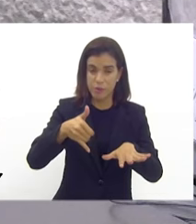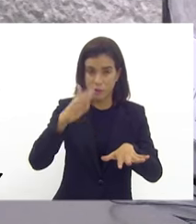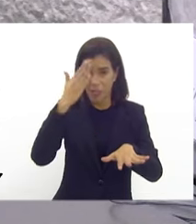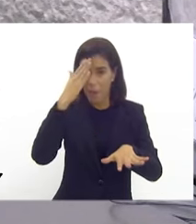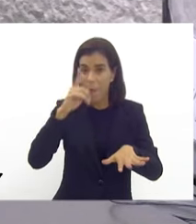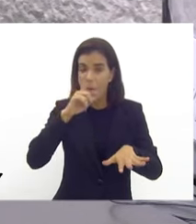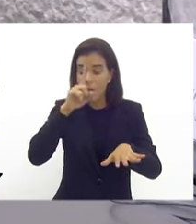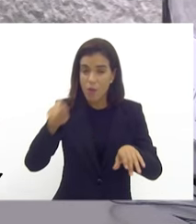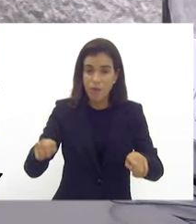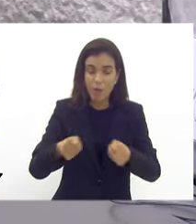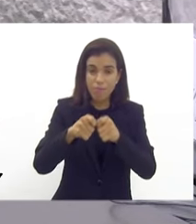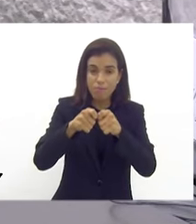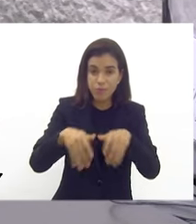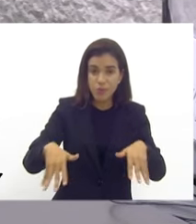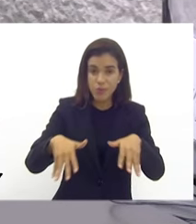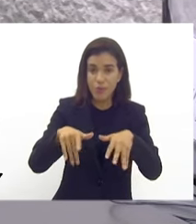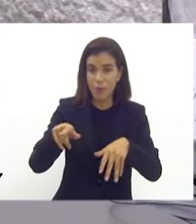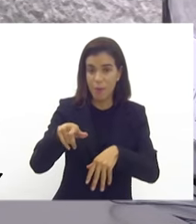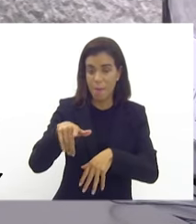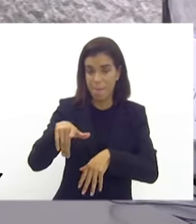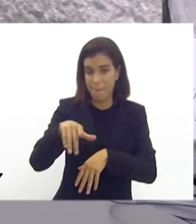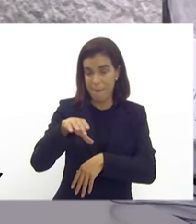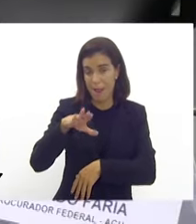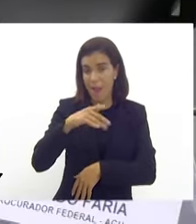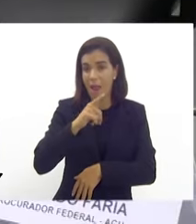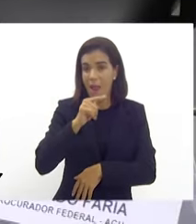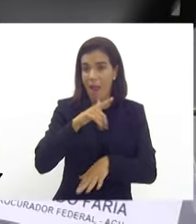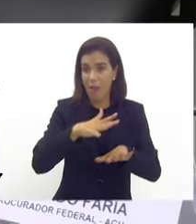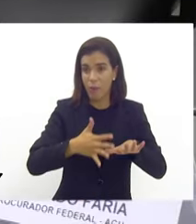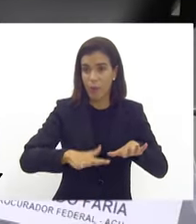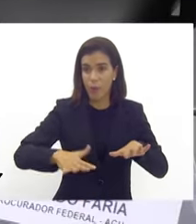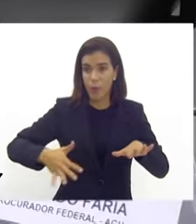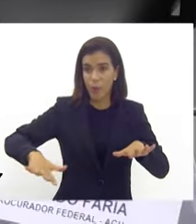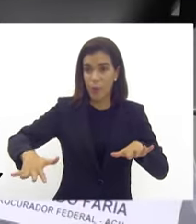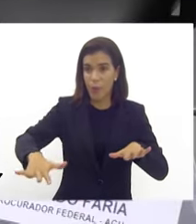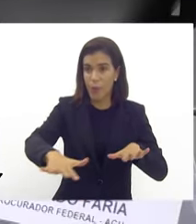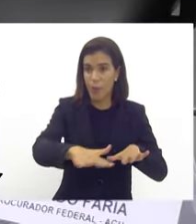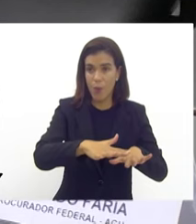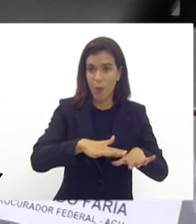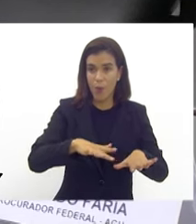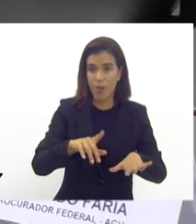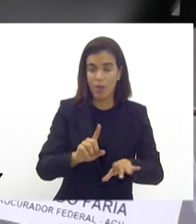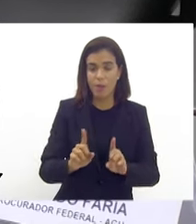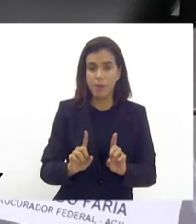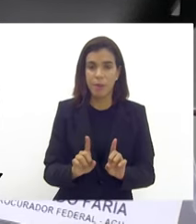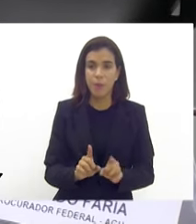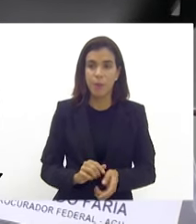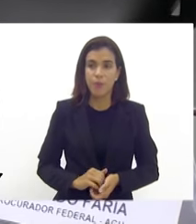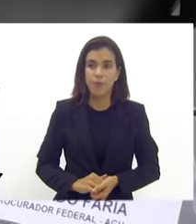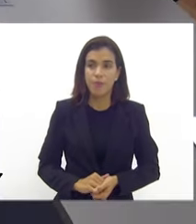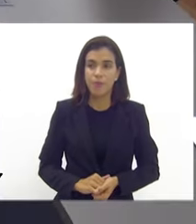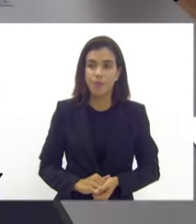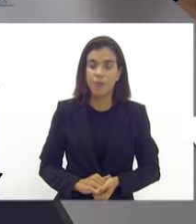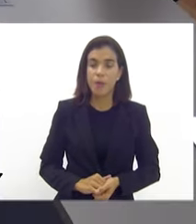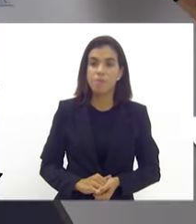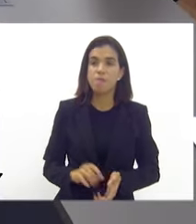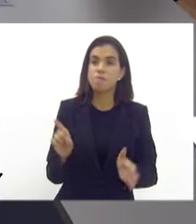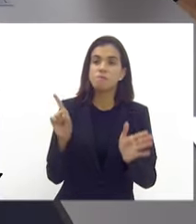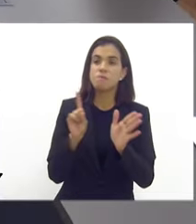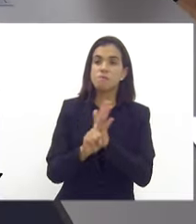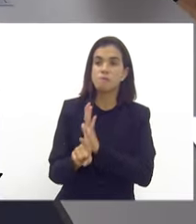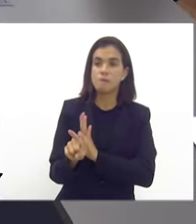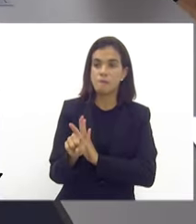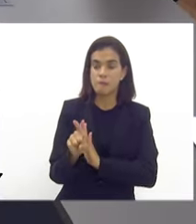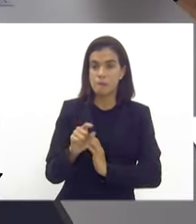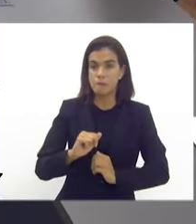o dano que vai causar a Bahia de Guanabara se essas 50 tonelada de óo de vazar não fazer uma próxima pergunta do